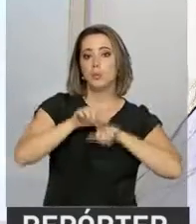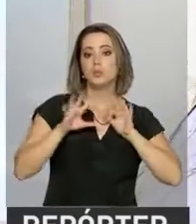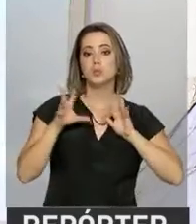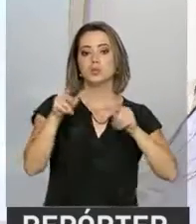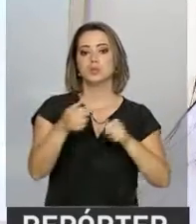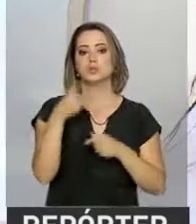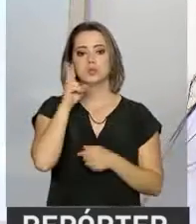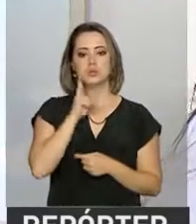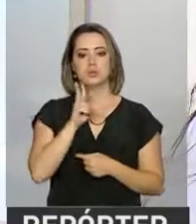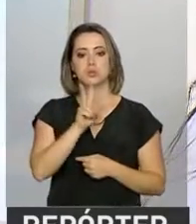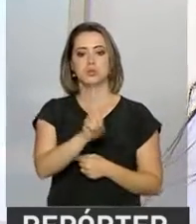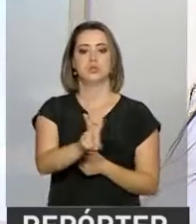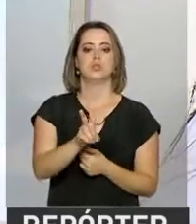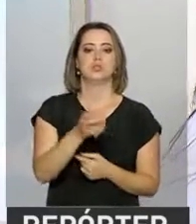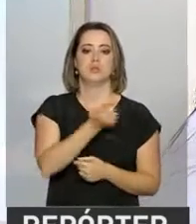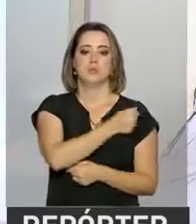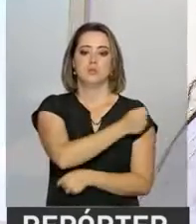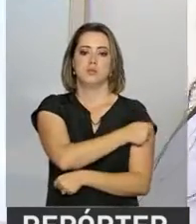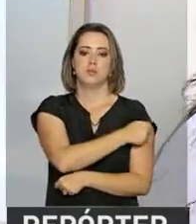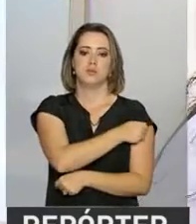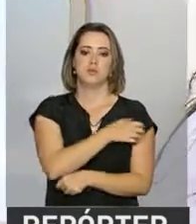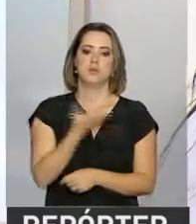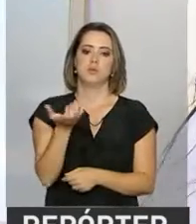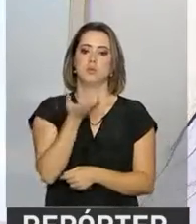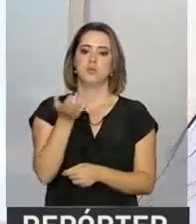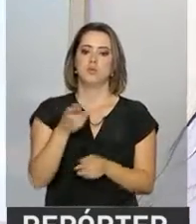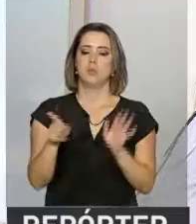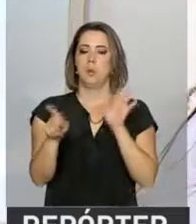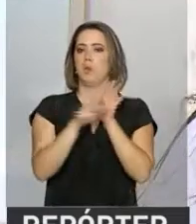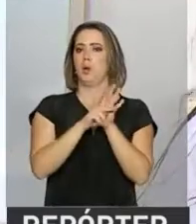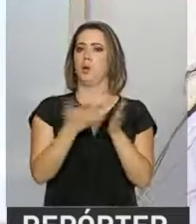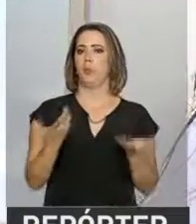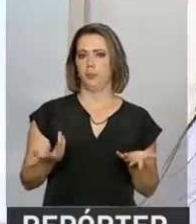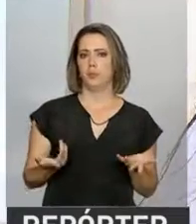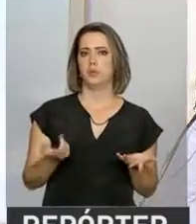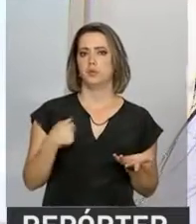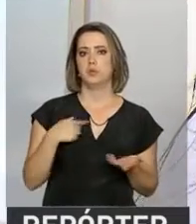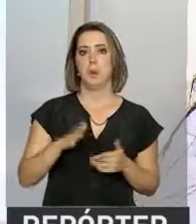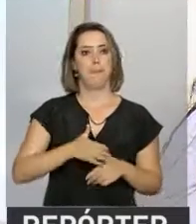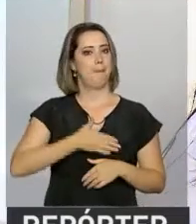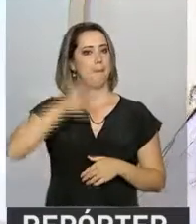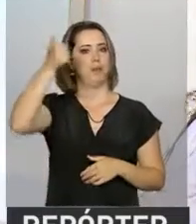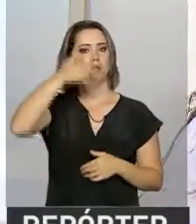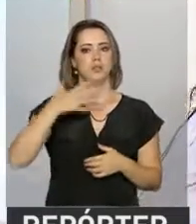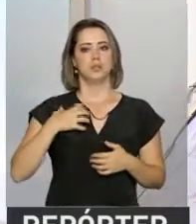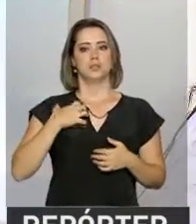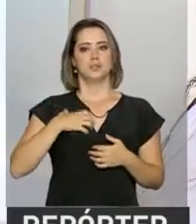a visão do aluno com relação à escola e com o que ele deseja para si mesmo, né? Melhora muito a autoestima.